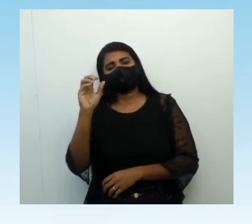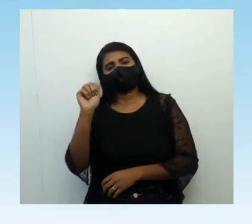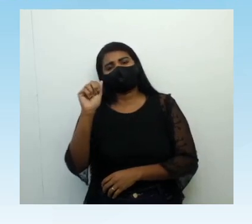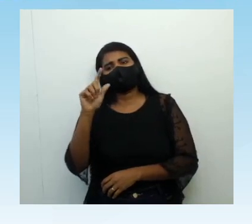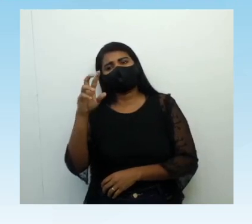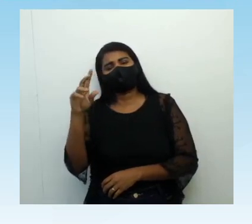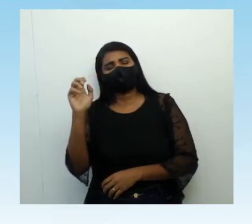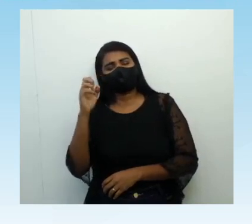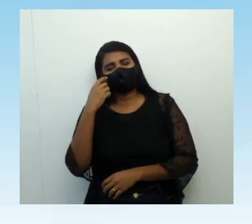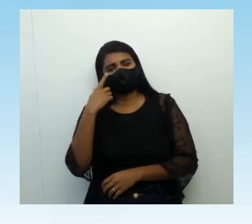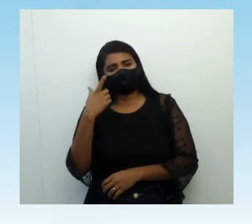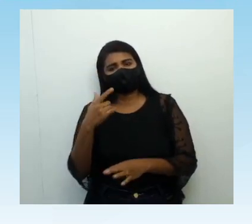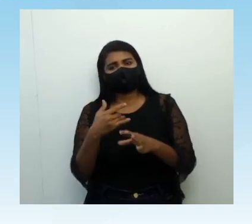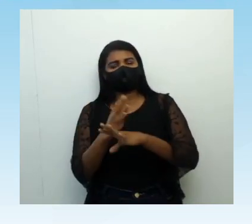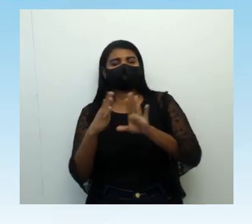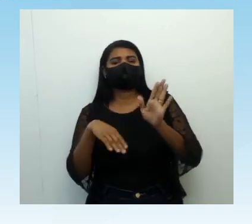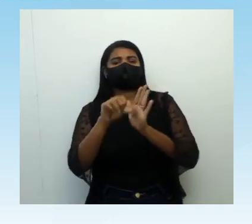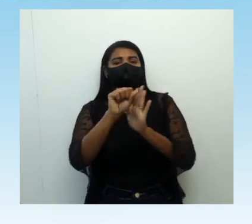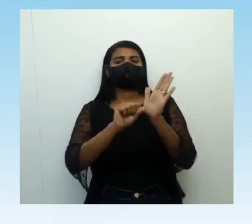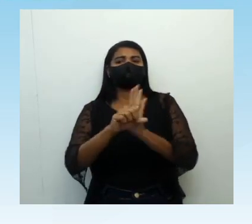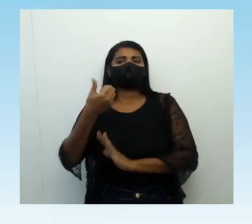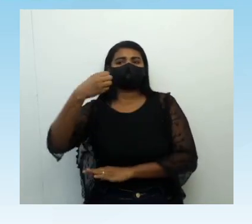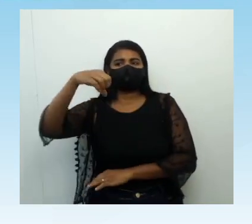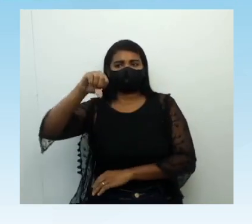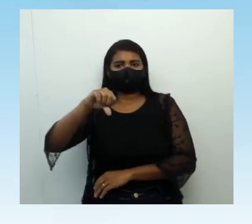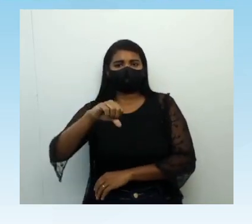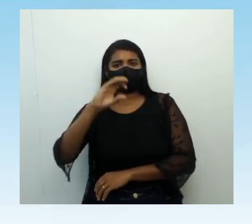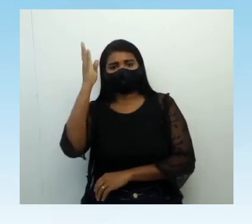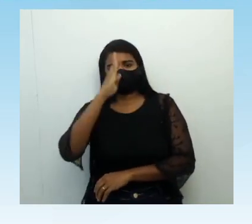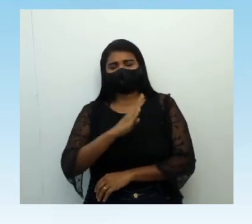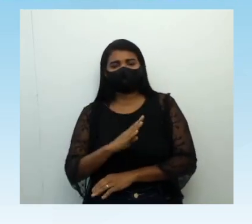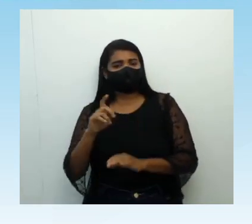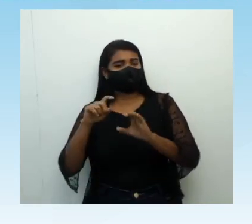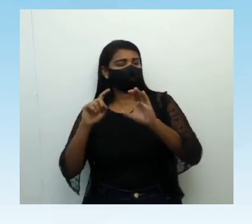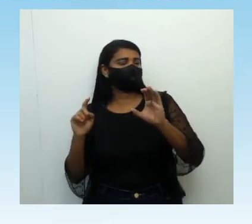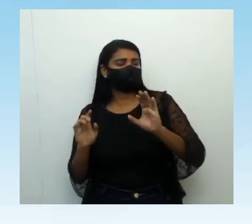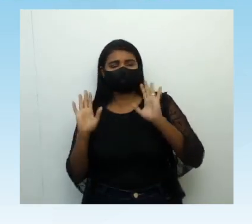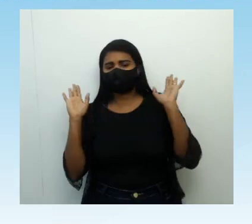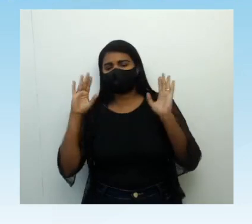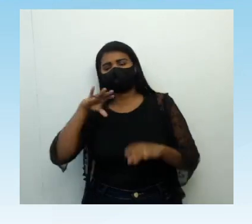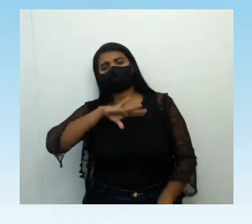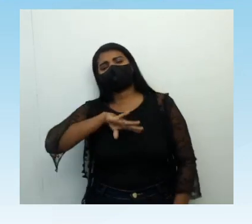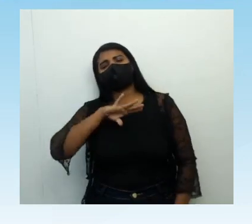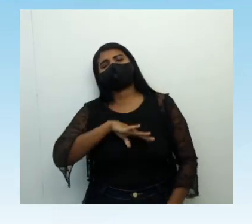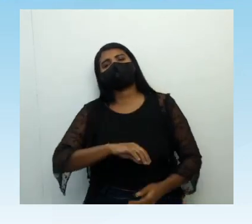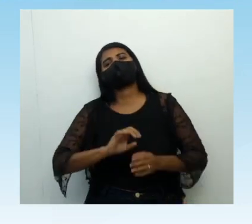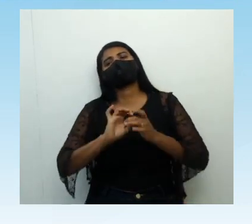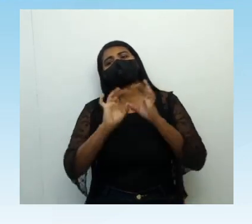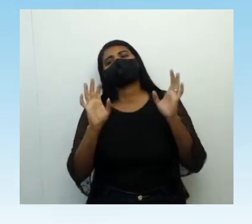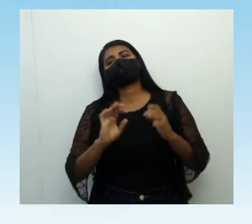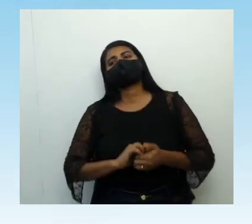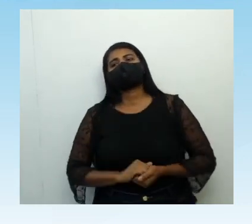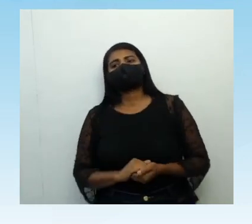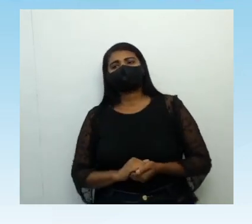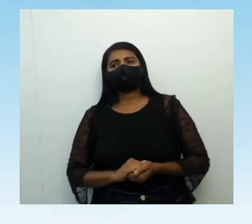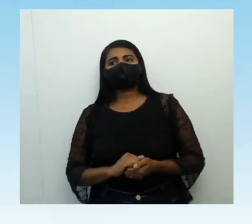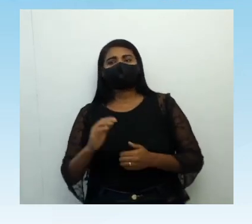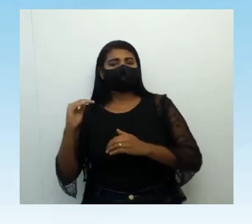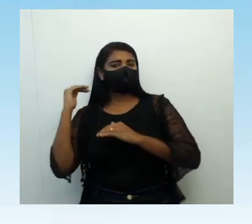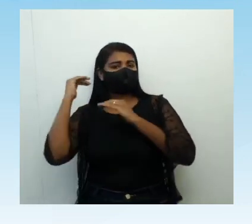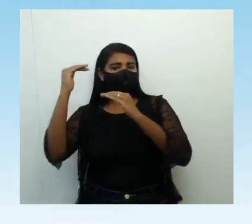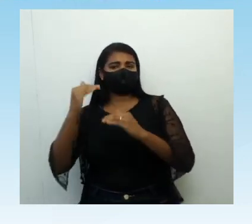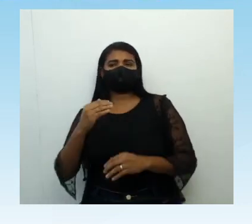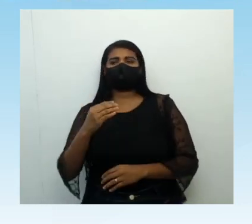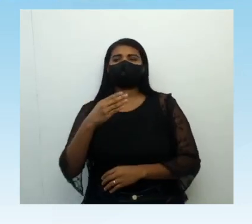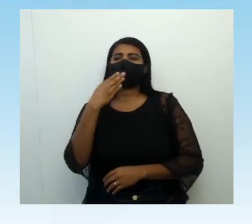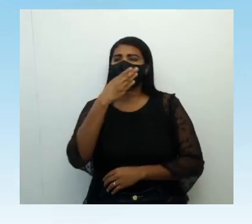amores? Século XIX. O Brasil já estava independente de Portugal, tá? Então, com um estado soberano, cana-de-açúcar